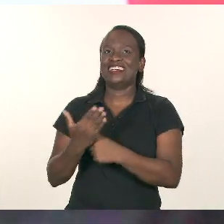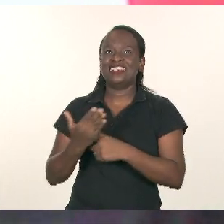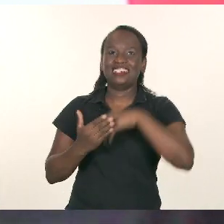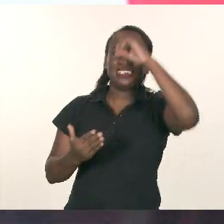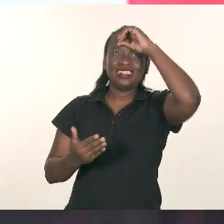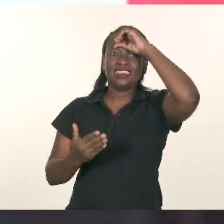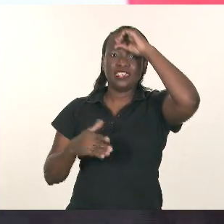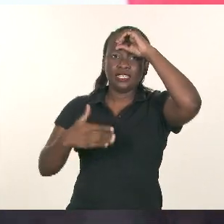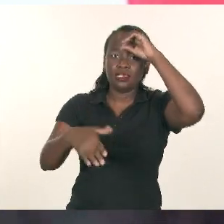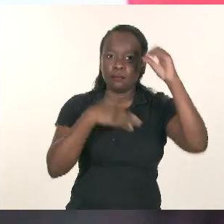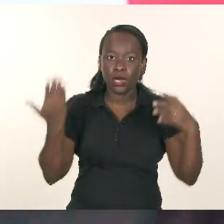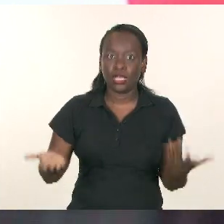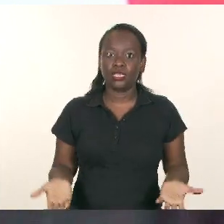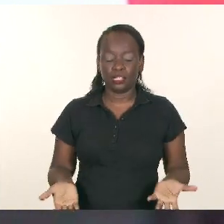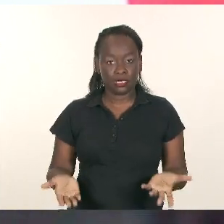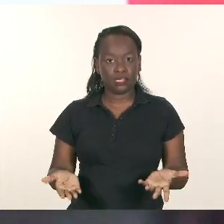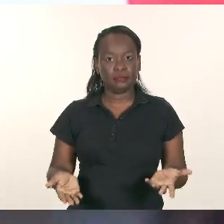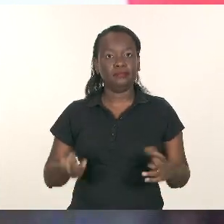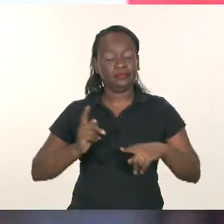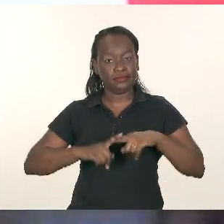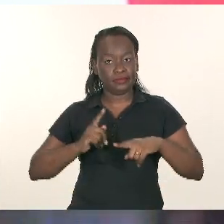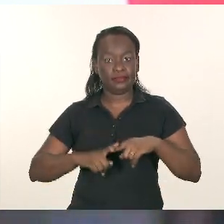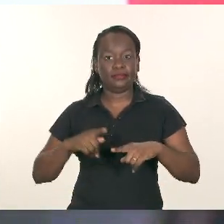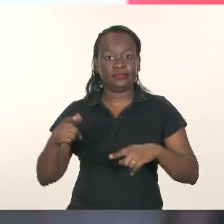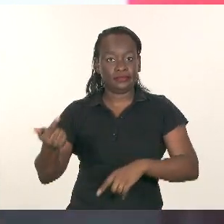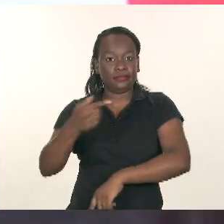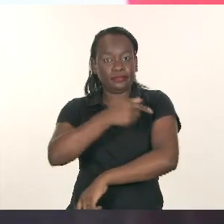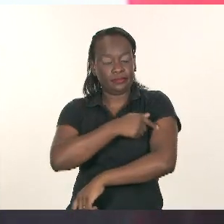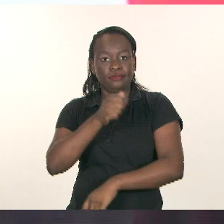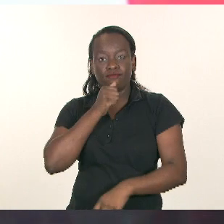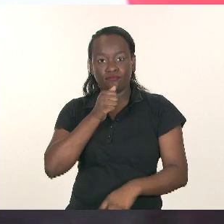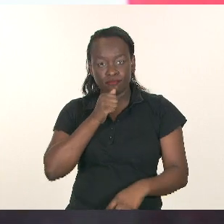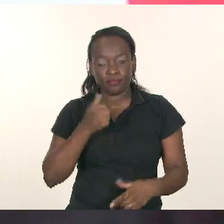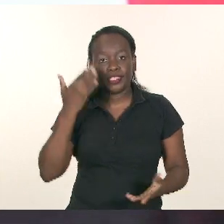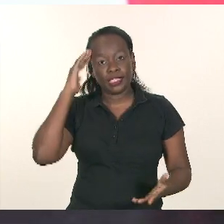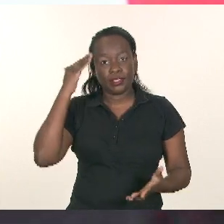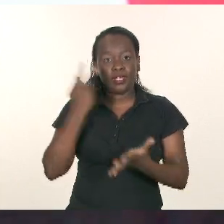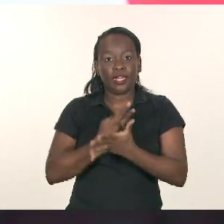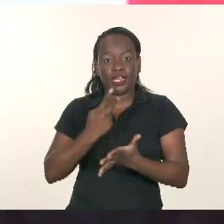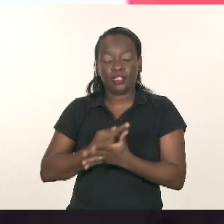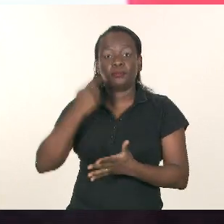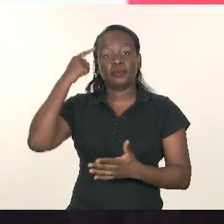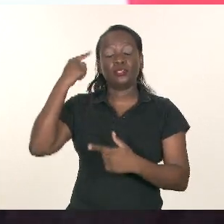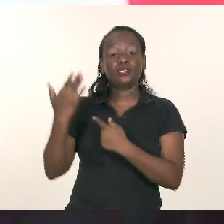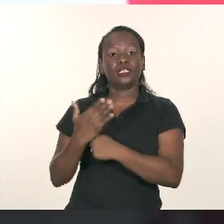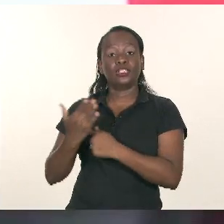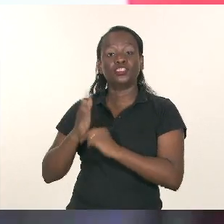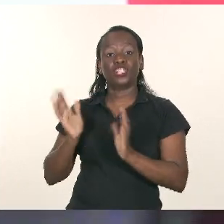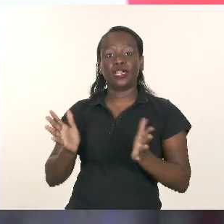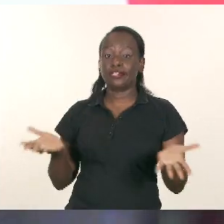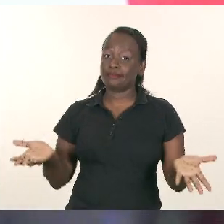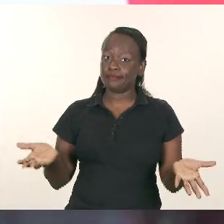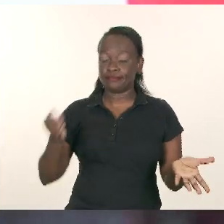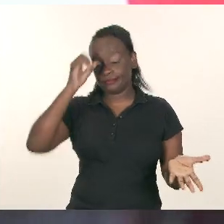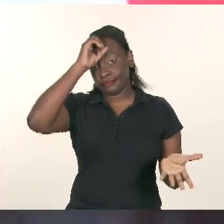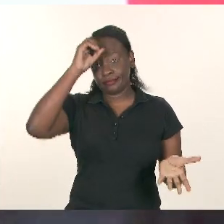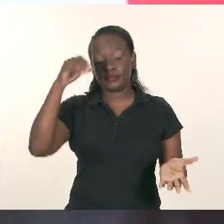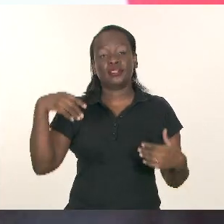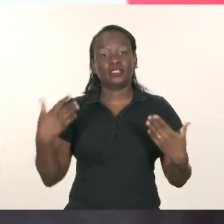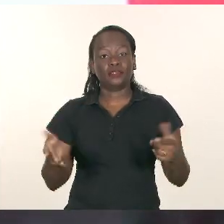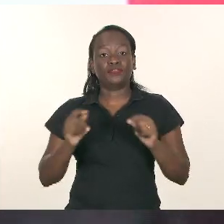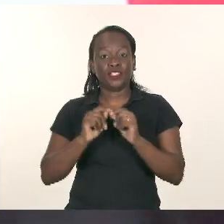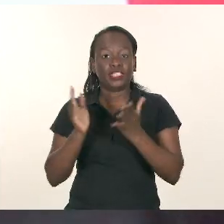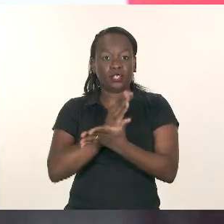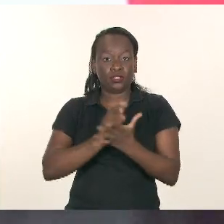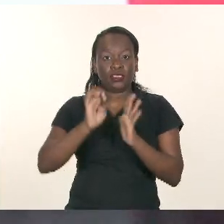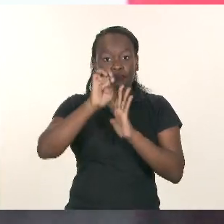levá-la à morte, né, por entender erradamente que está protegida. Então, a gente fez algumas emendas